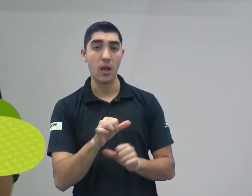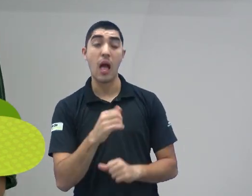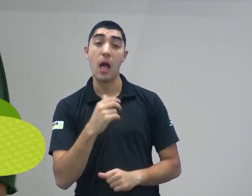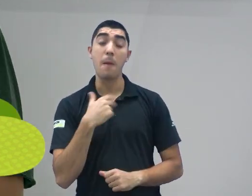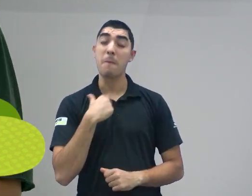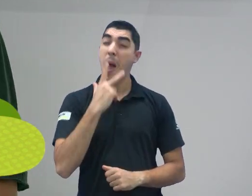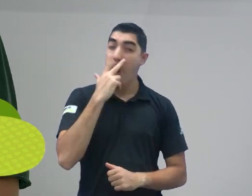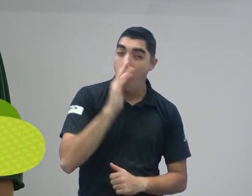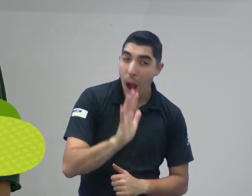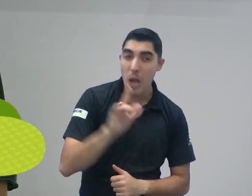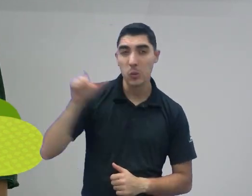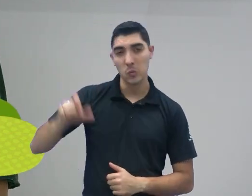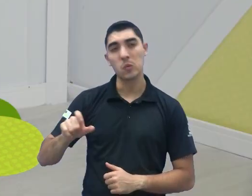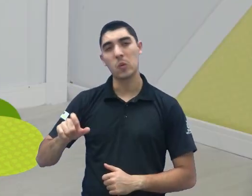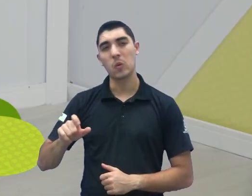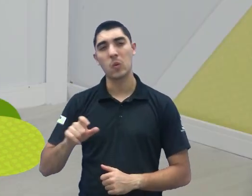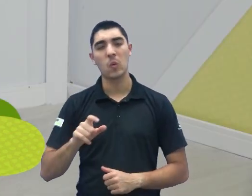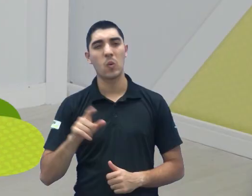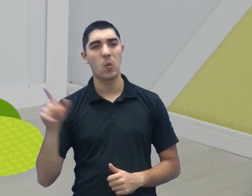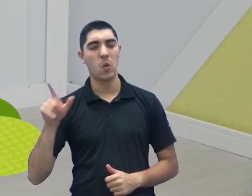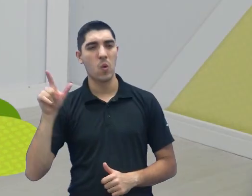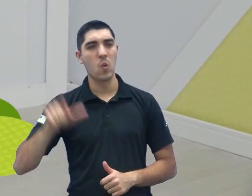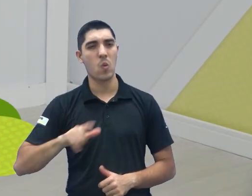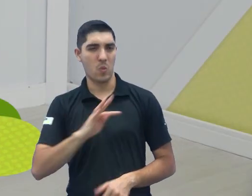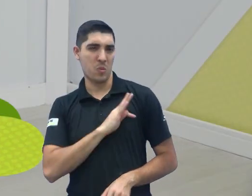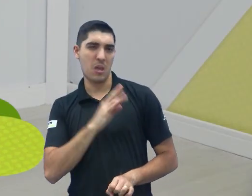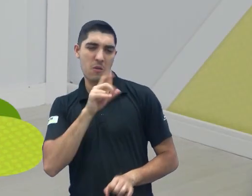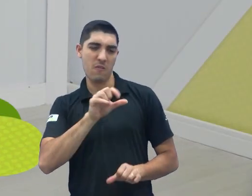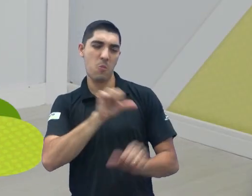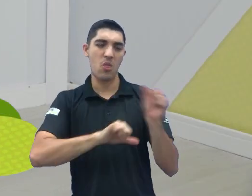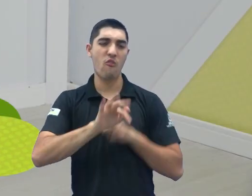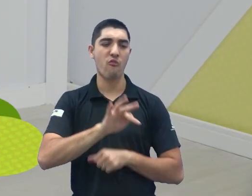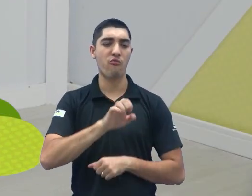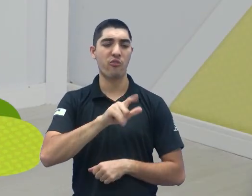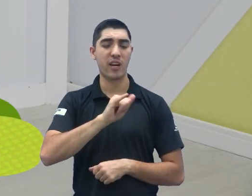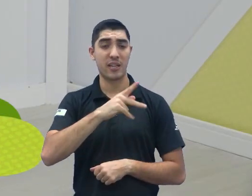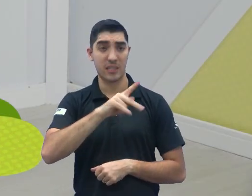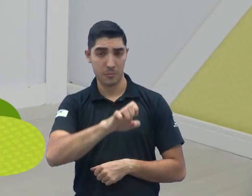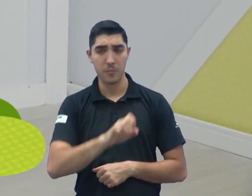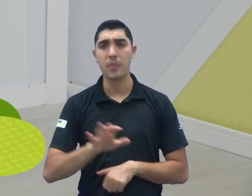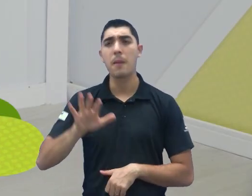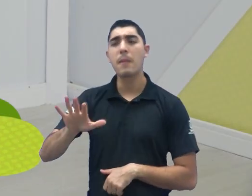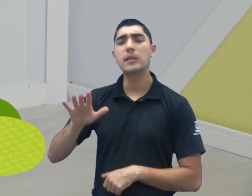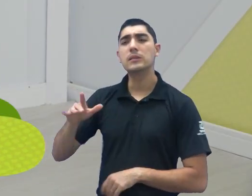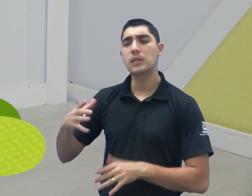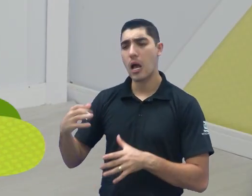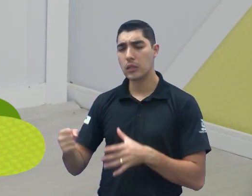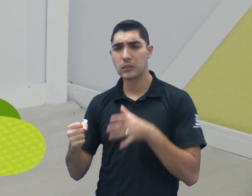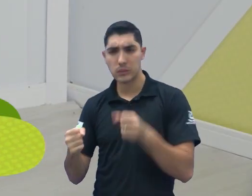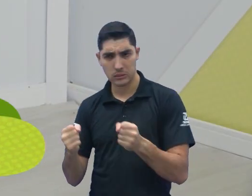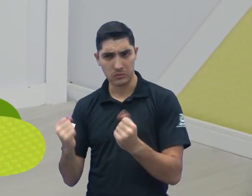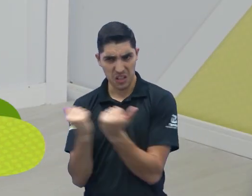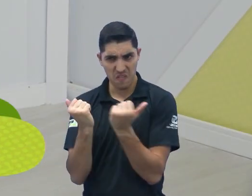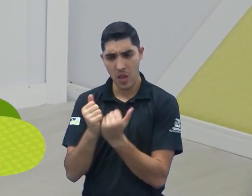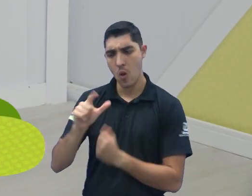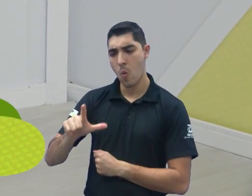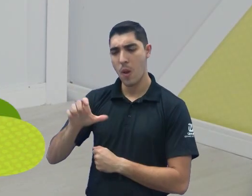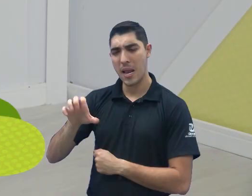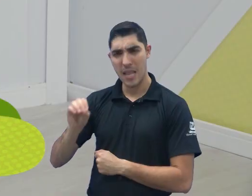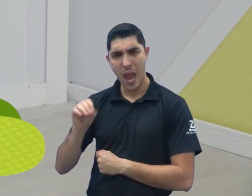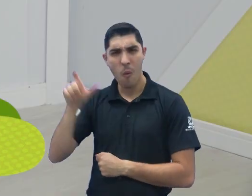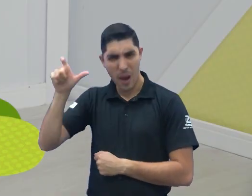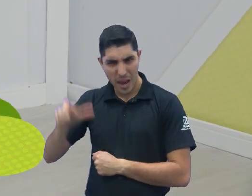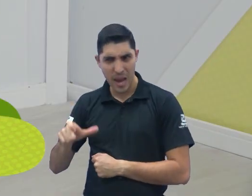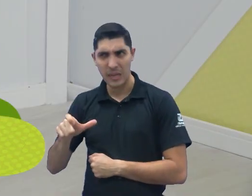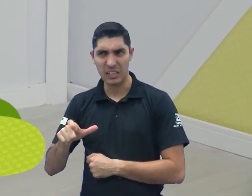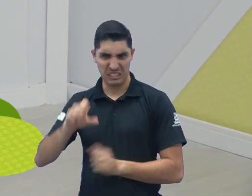Marelli talvez seja o Felipe Borges. Dupla de zaga, mais precisamente Léo Rigo, acho que não tem possibilidade de deixar o time por conta das falhas individuais, até